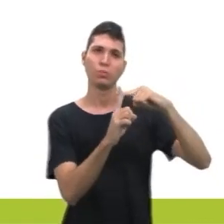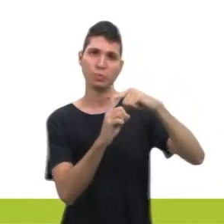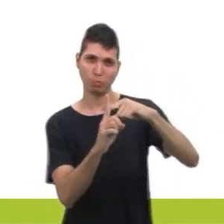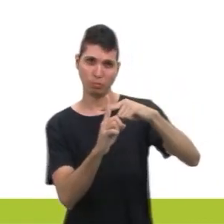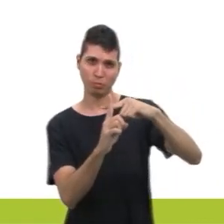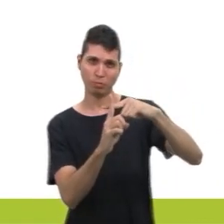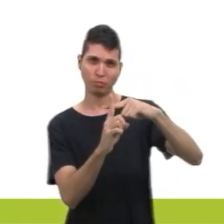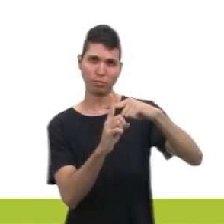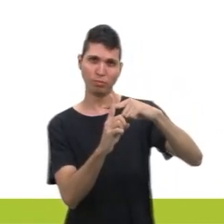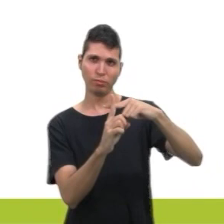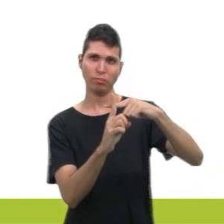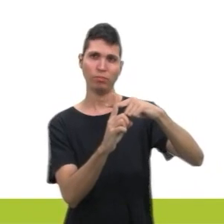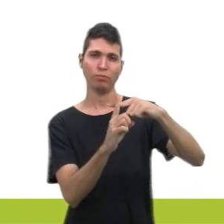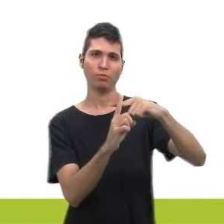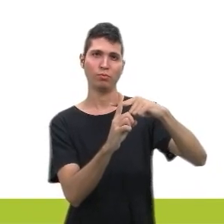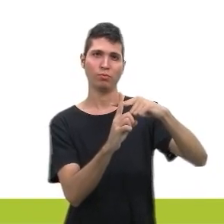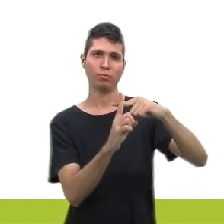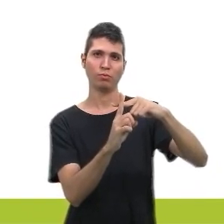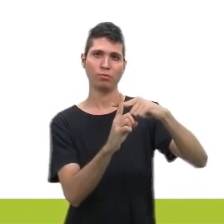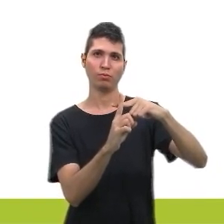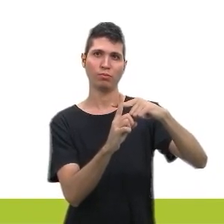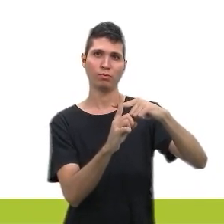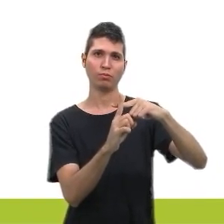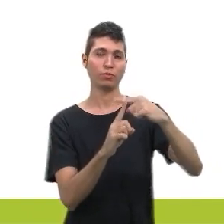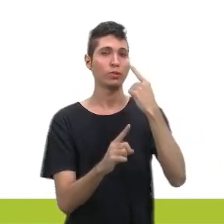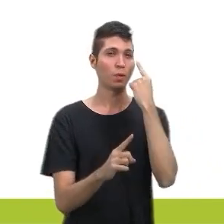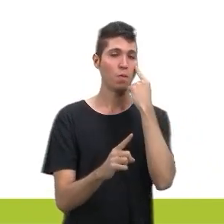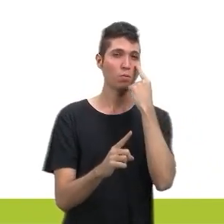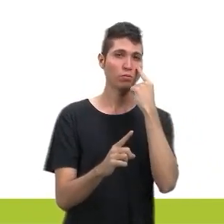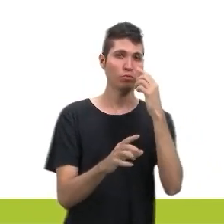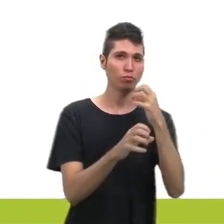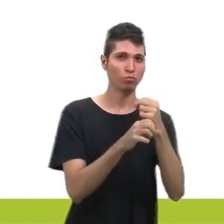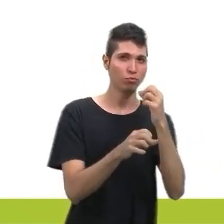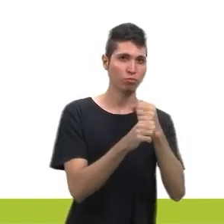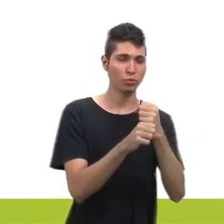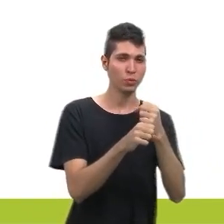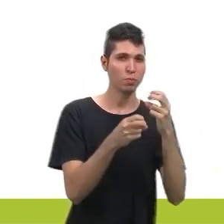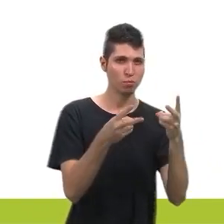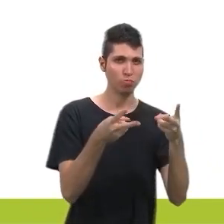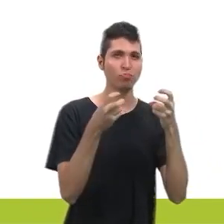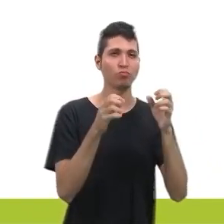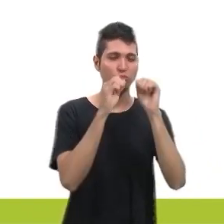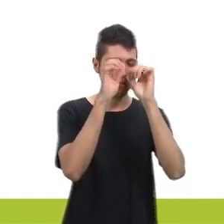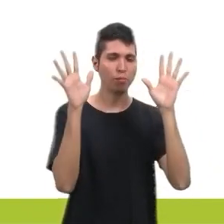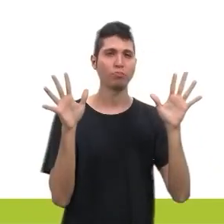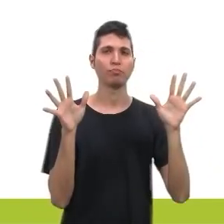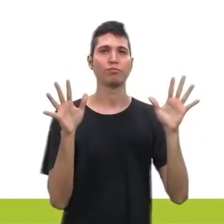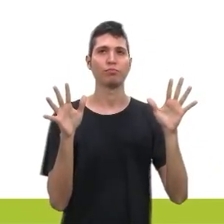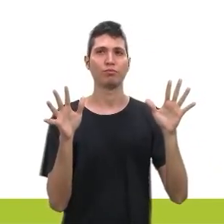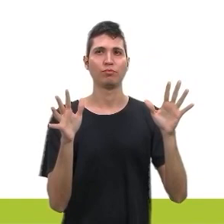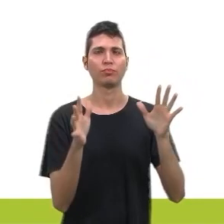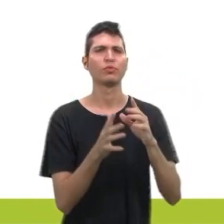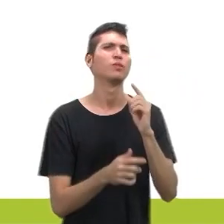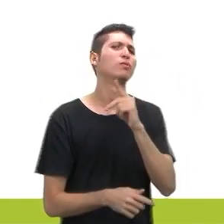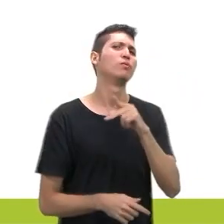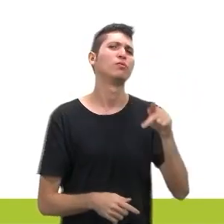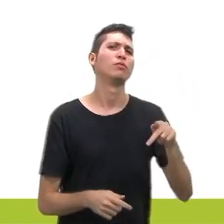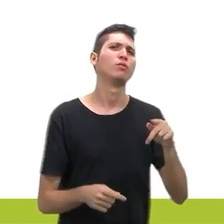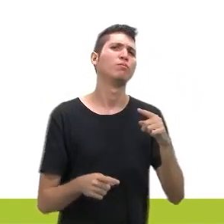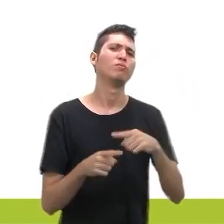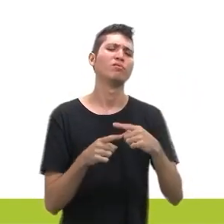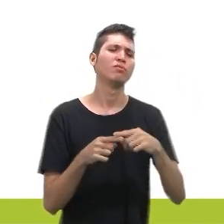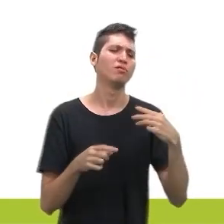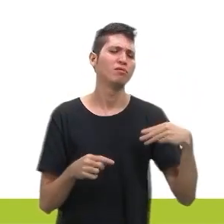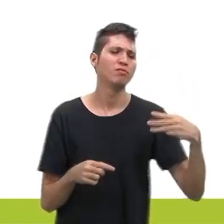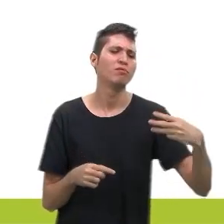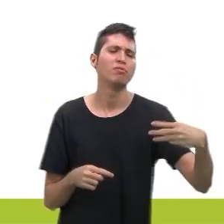o 4,7. Vamos dar uma olhadinha aqui no cálculo, para você perceber isso com mais clareza. E, professor, por que você está trazendo a moda agora?